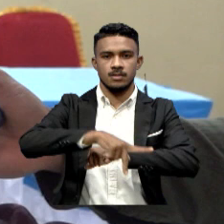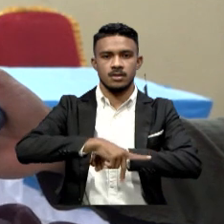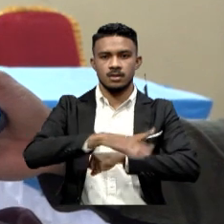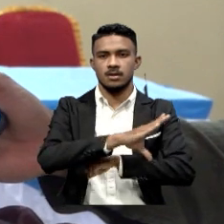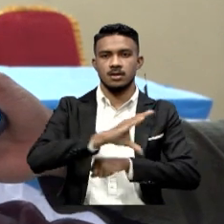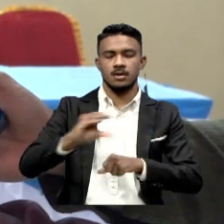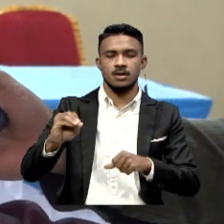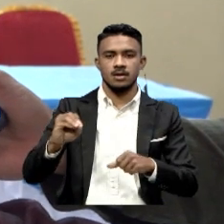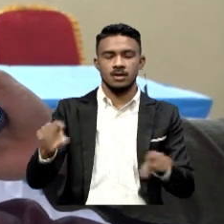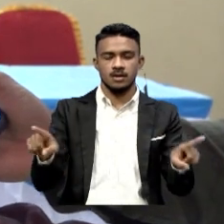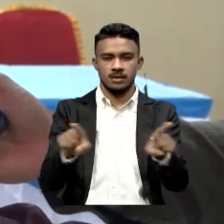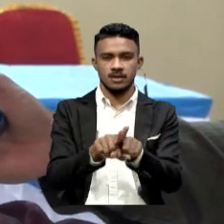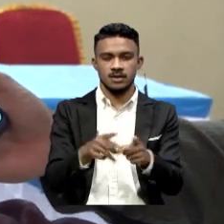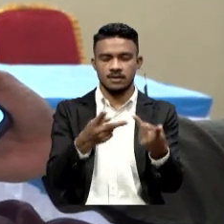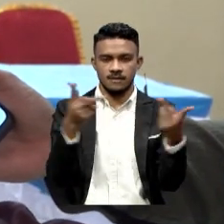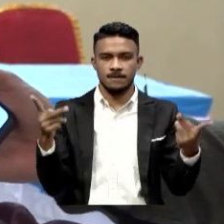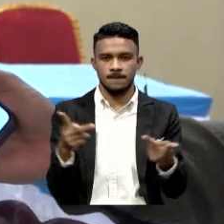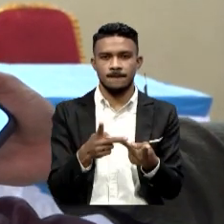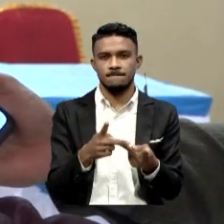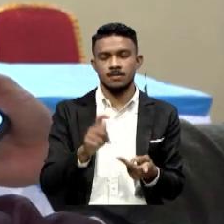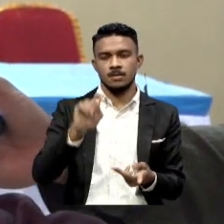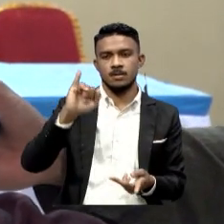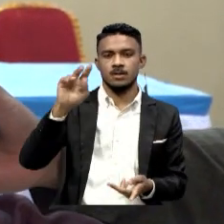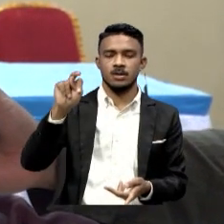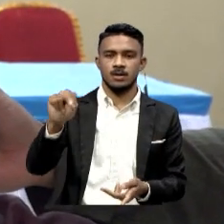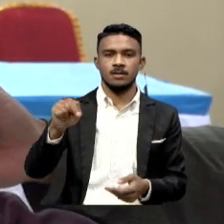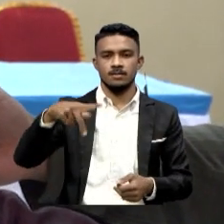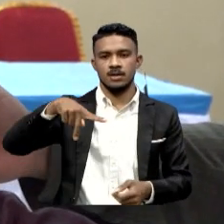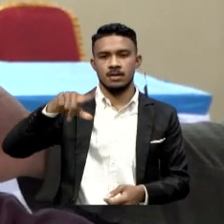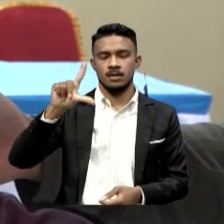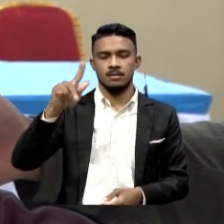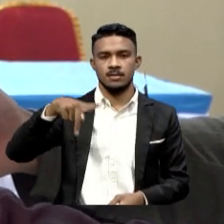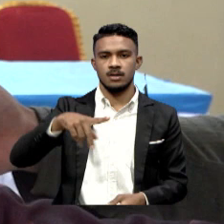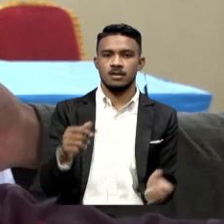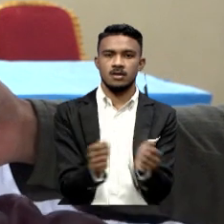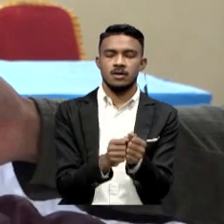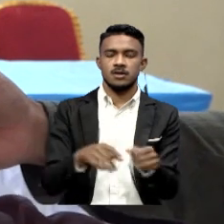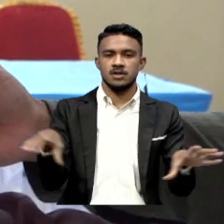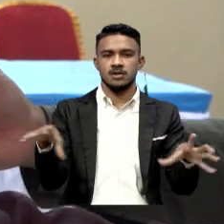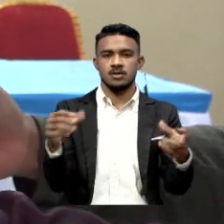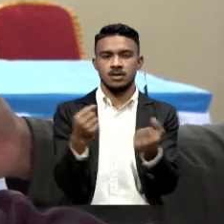Estudo Estratégico, né? Centro Think Tank Partido PLP Ninian, o mandato a tu halo